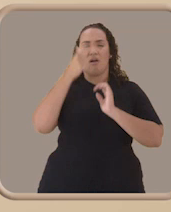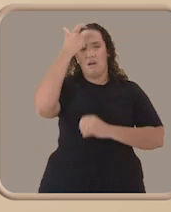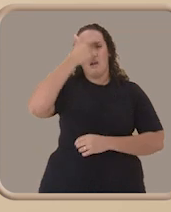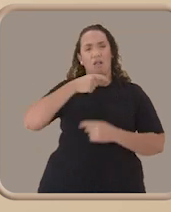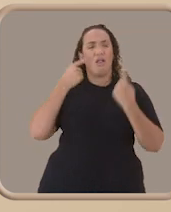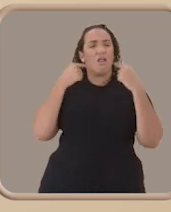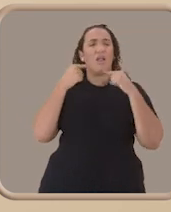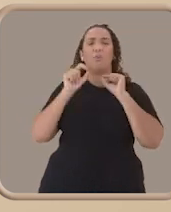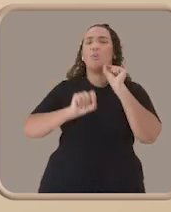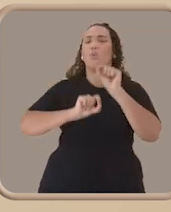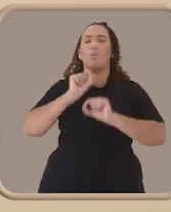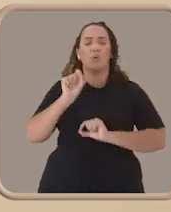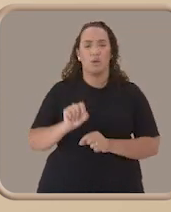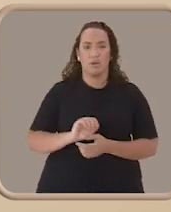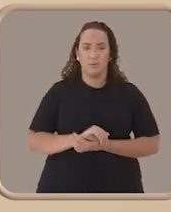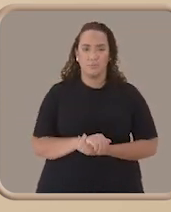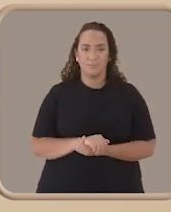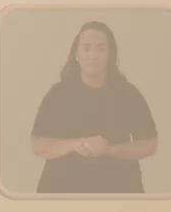Tatiele?